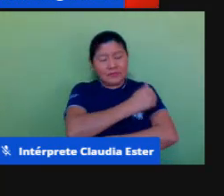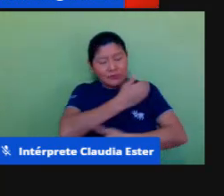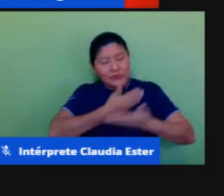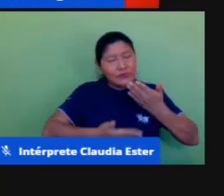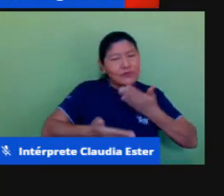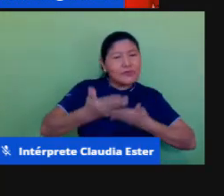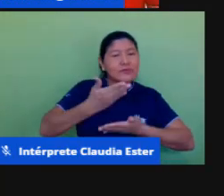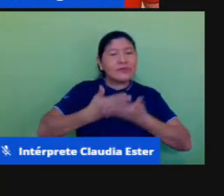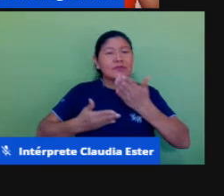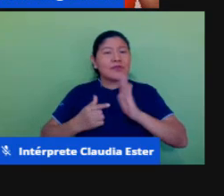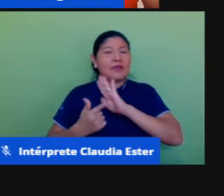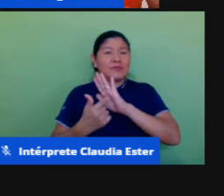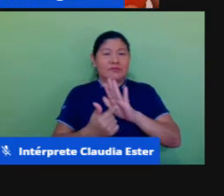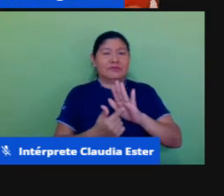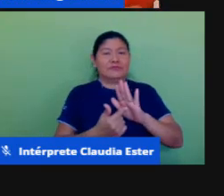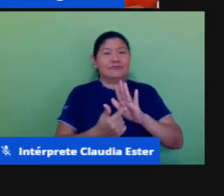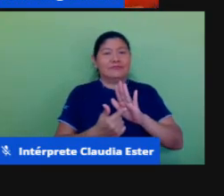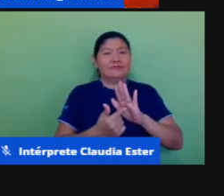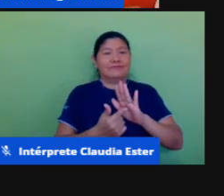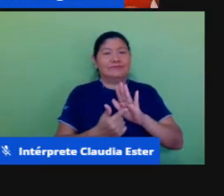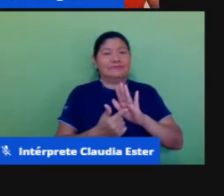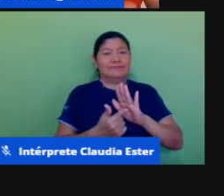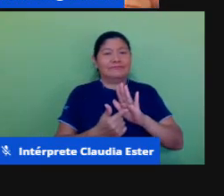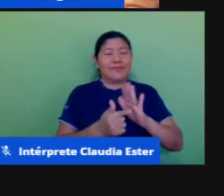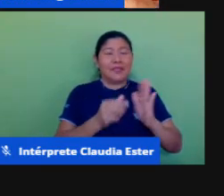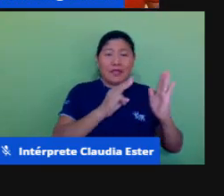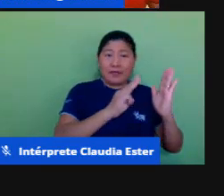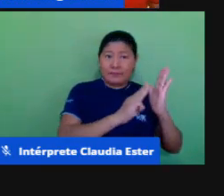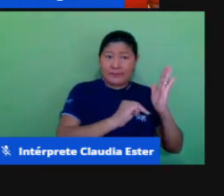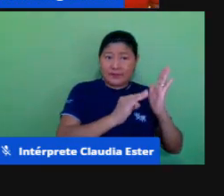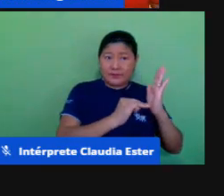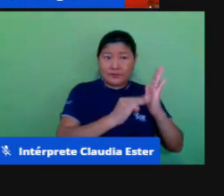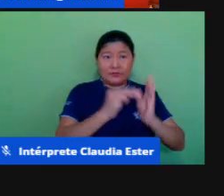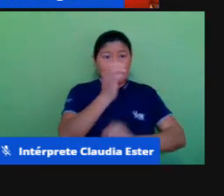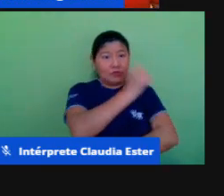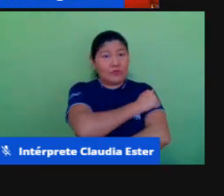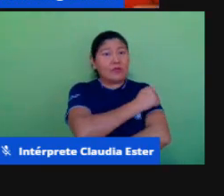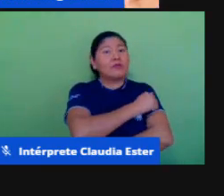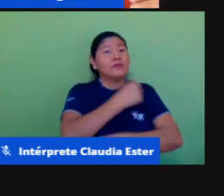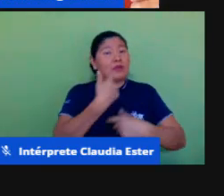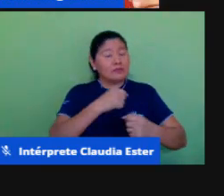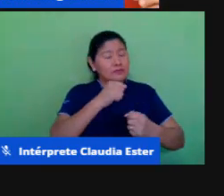nessa metodologia antes